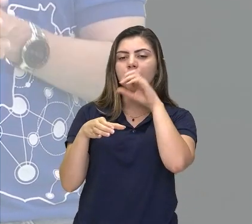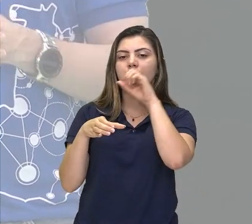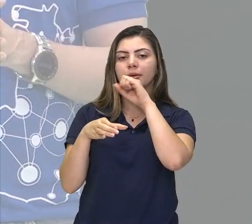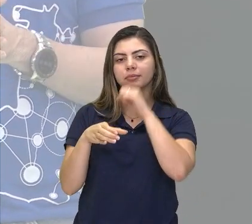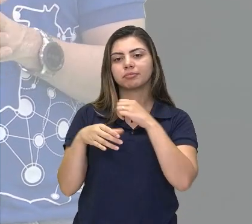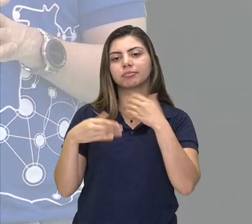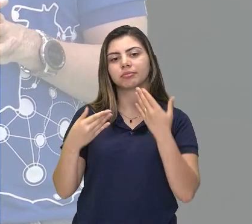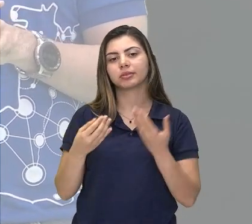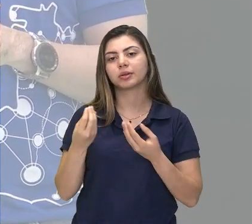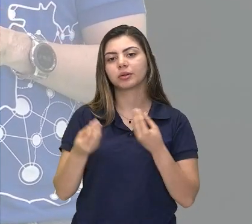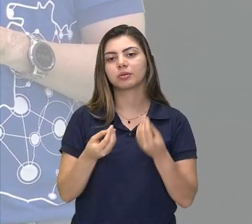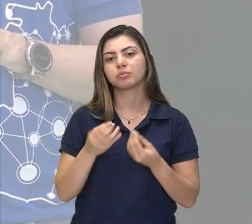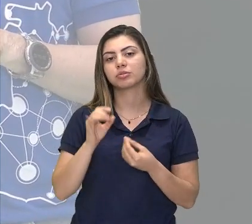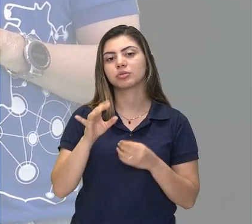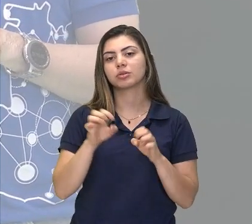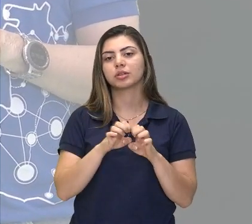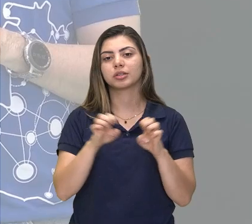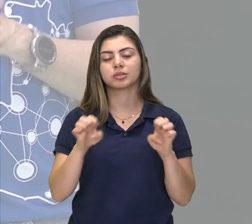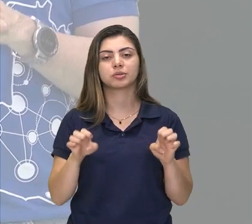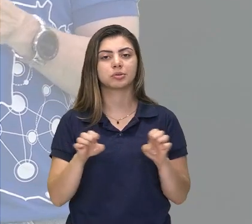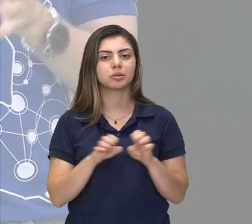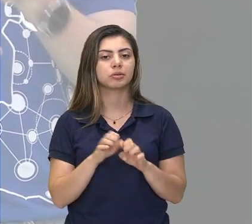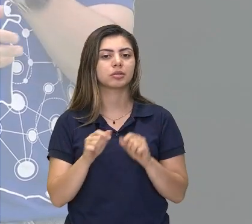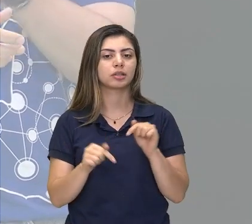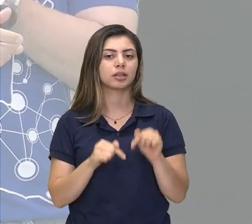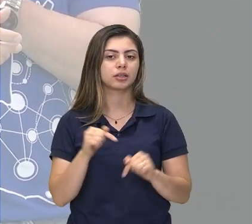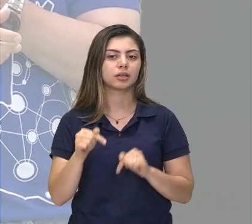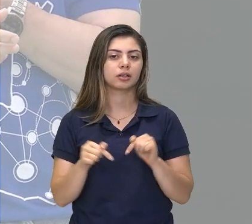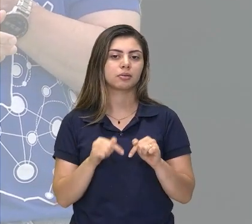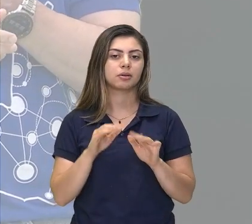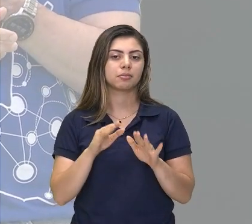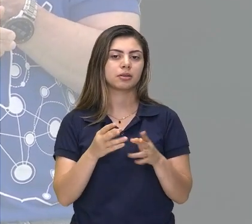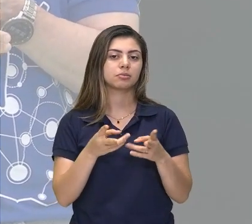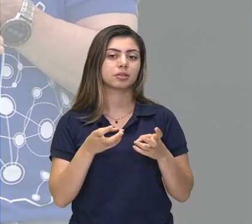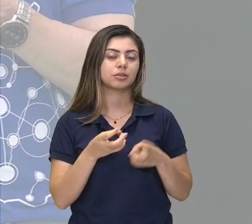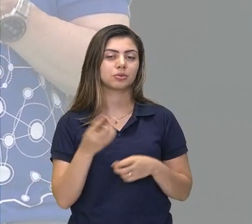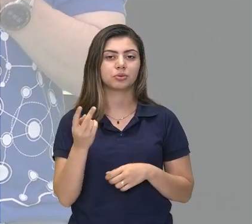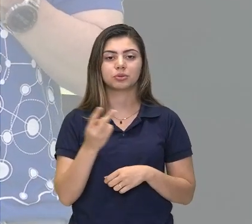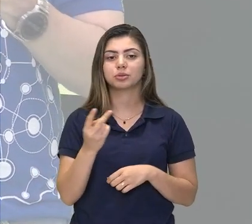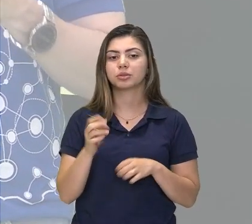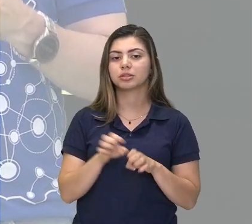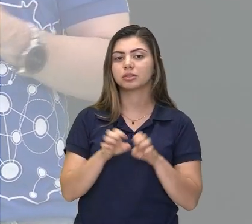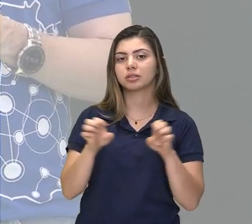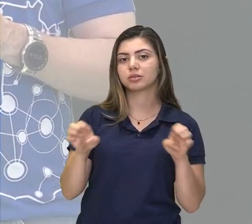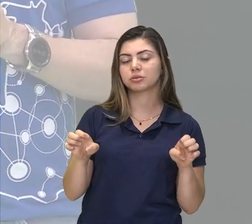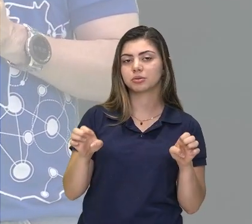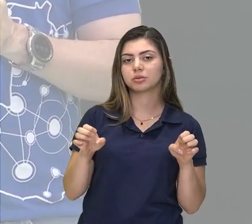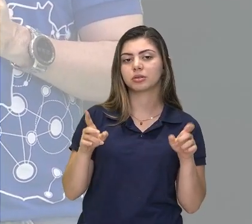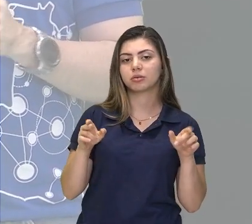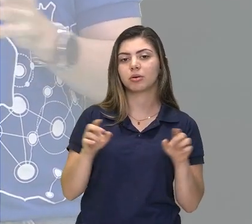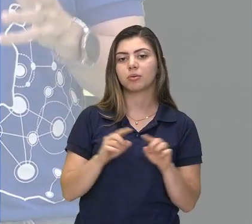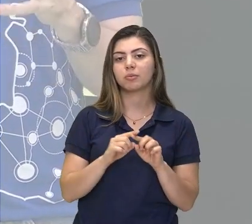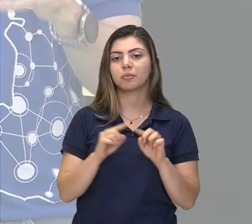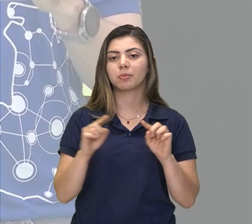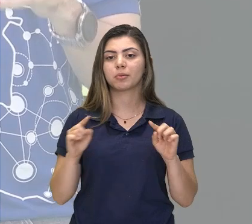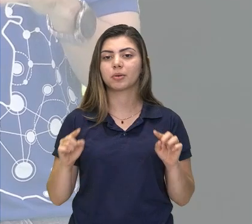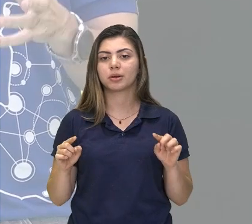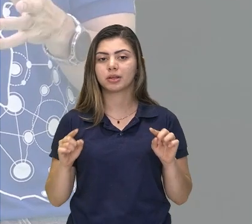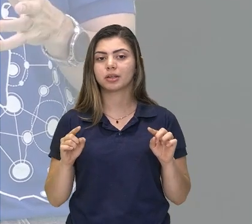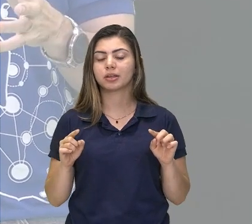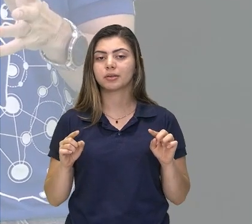gente só precisa dessa estrutura química. Mas note que os dois têm a mesma forma molecular, mas são aí